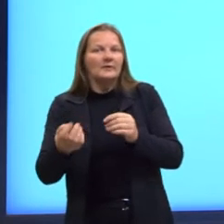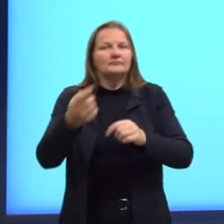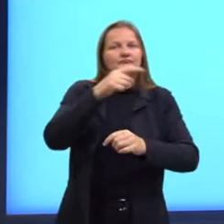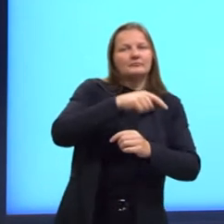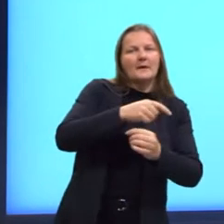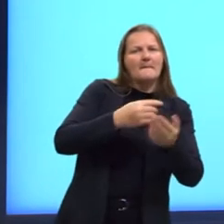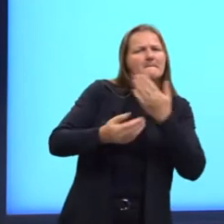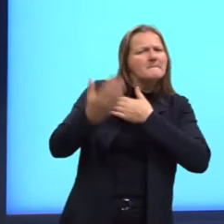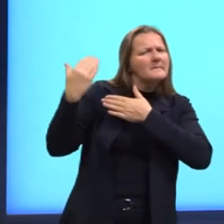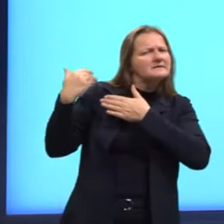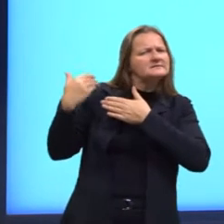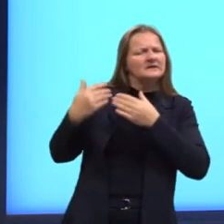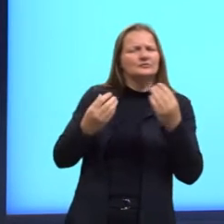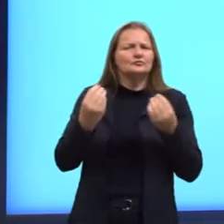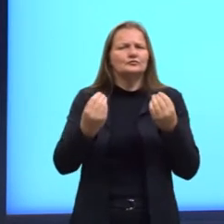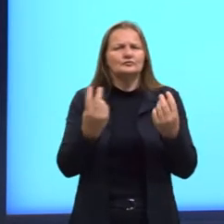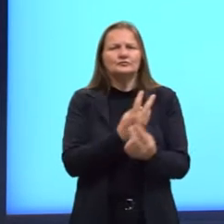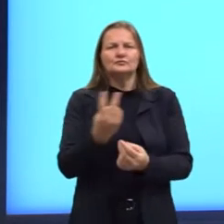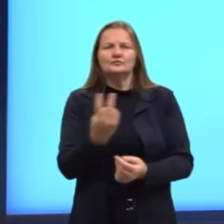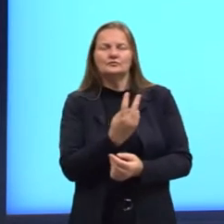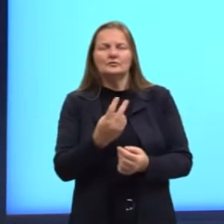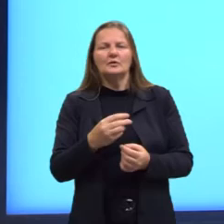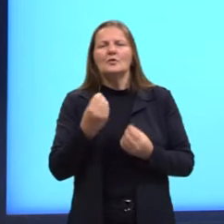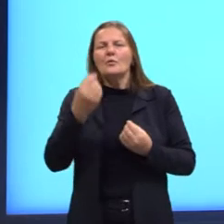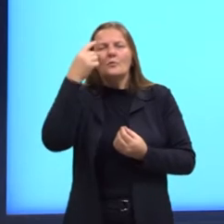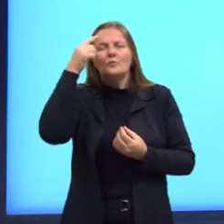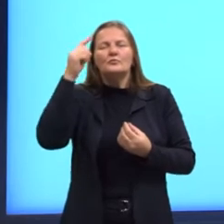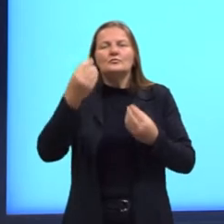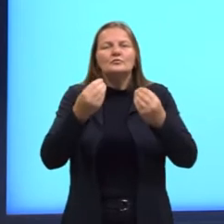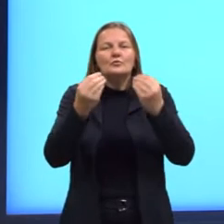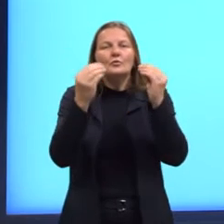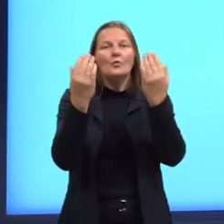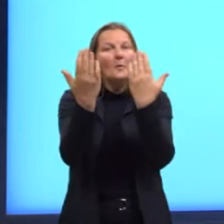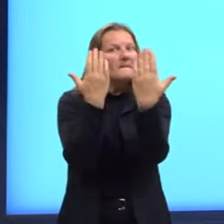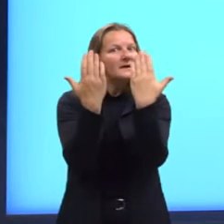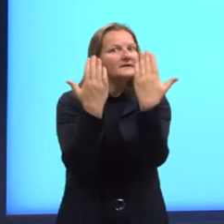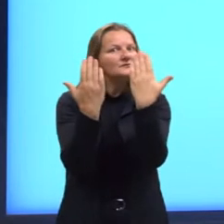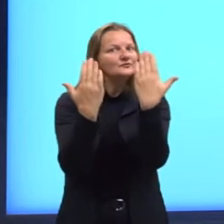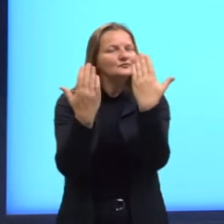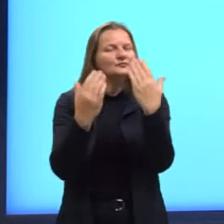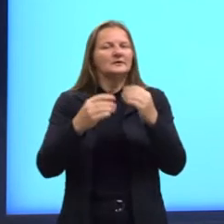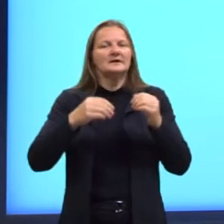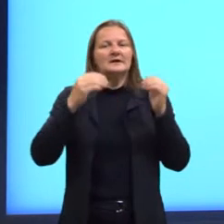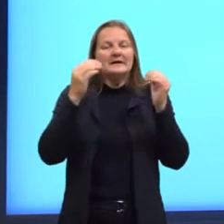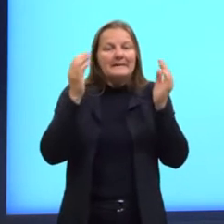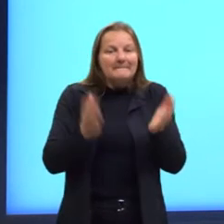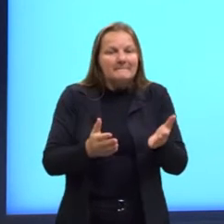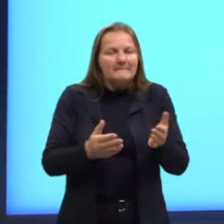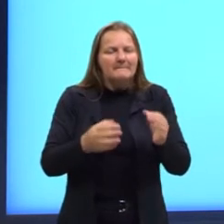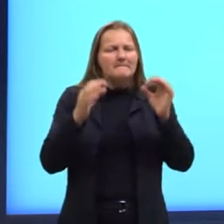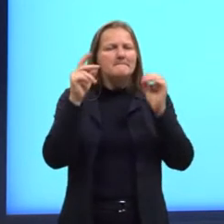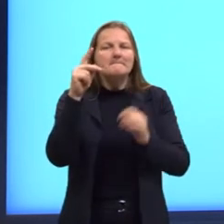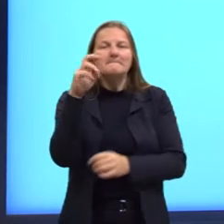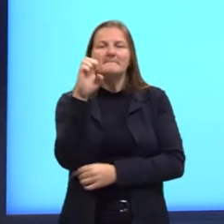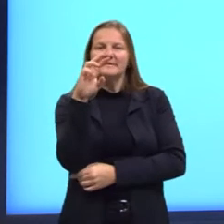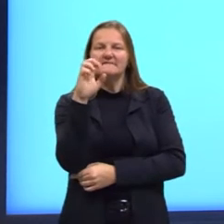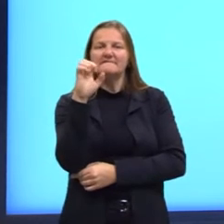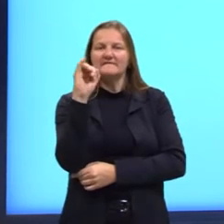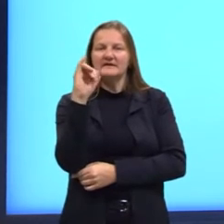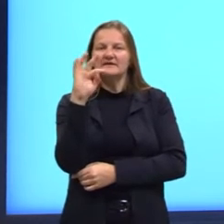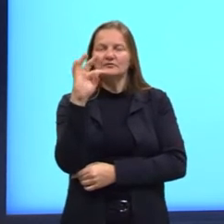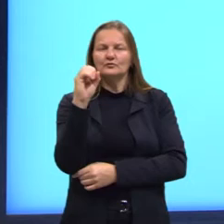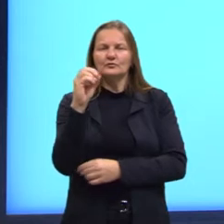Qual é a ideia do passado versus presente perfeito o presente perfeito ele faz uma